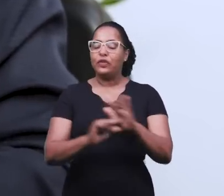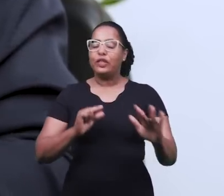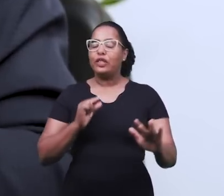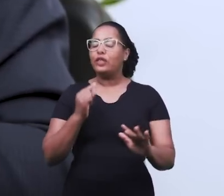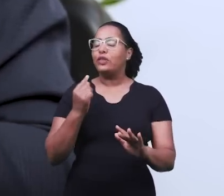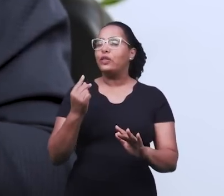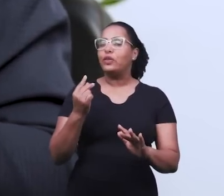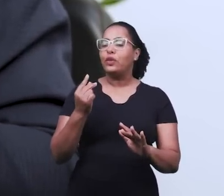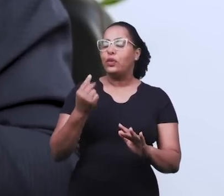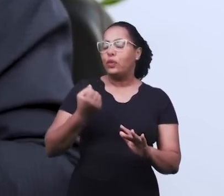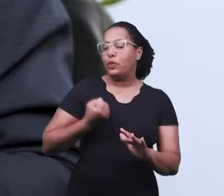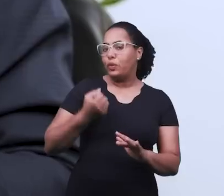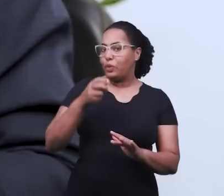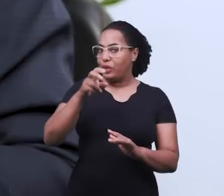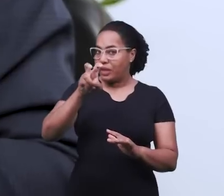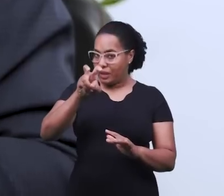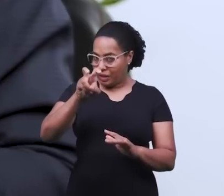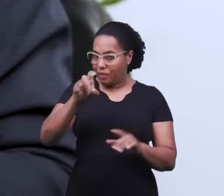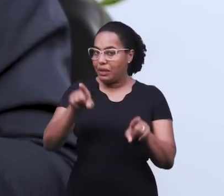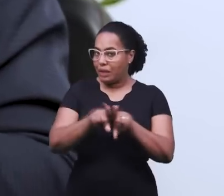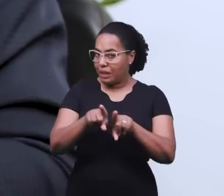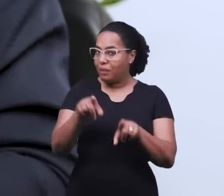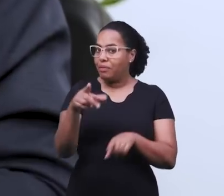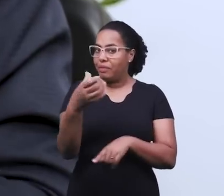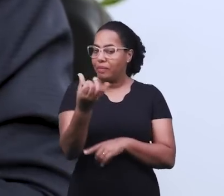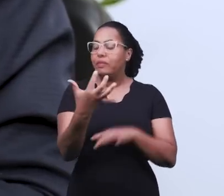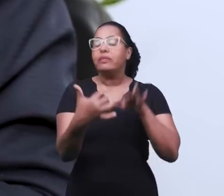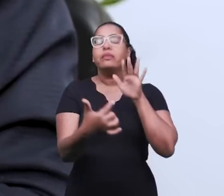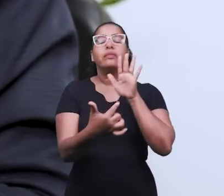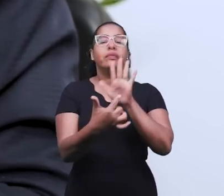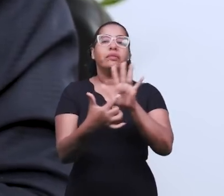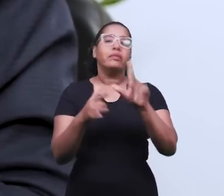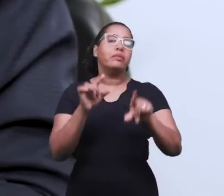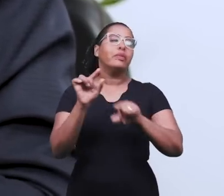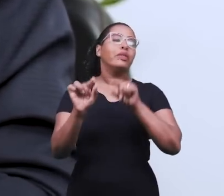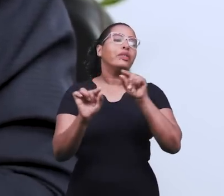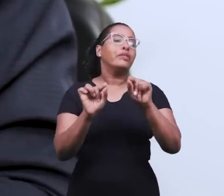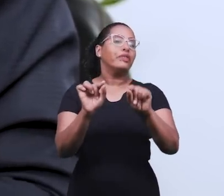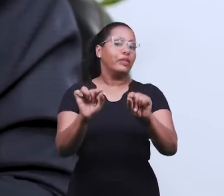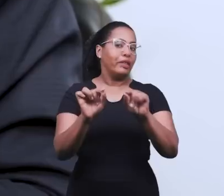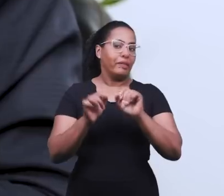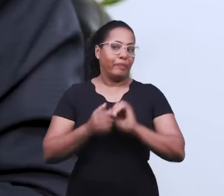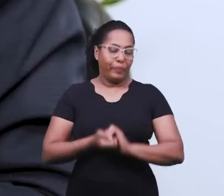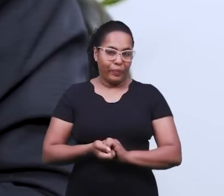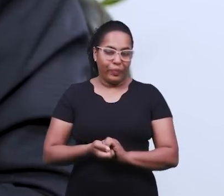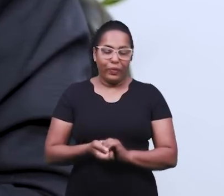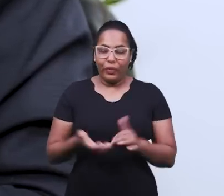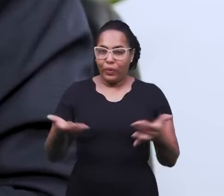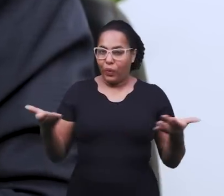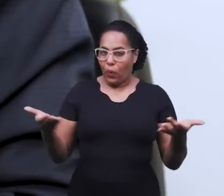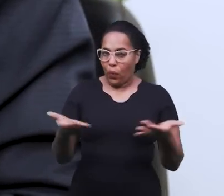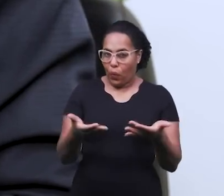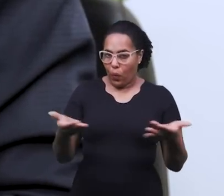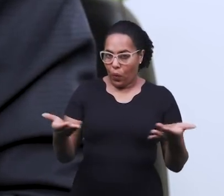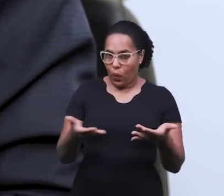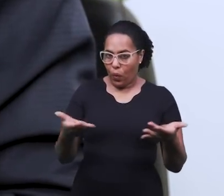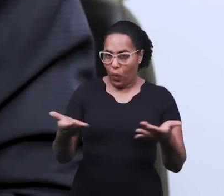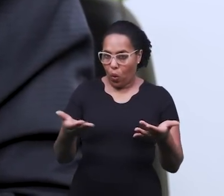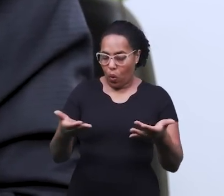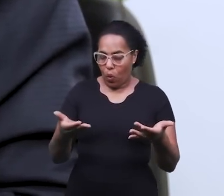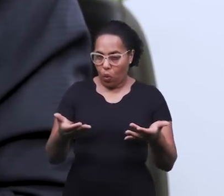que vamos ler são os versos de número 5 e 6, e que diz assim, Apocalipse 8, 5 e 6. E o anjo tomou